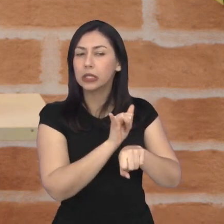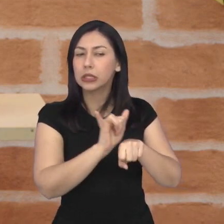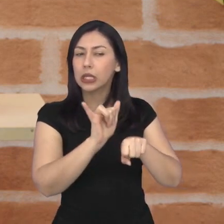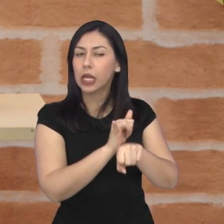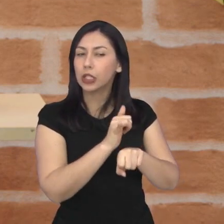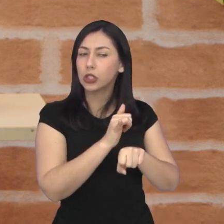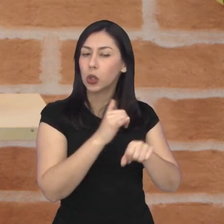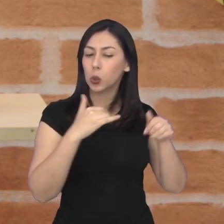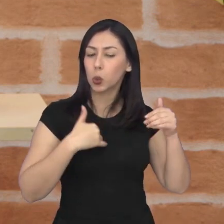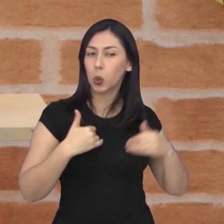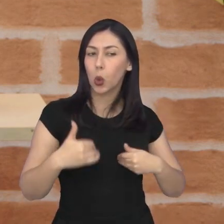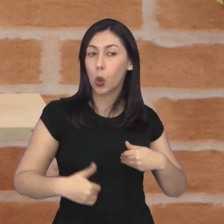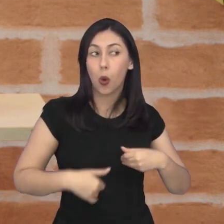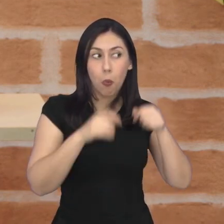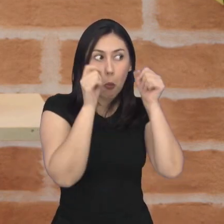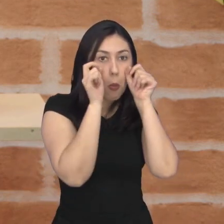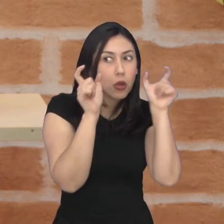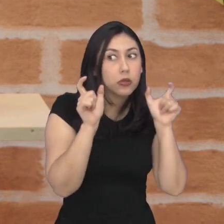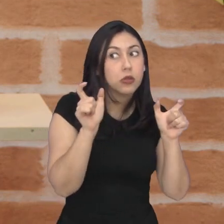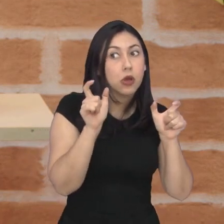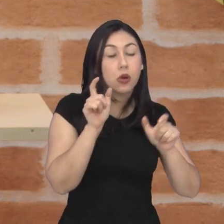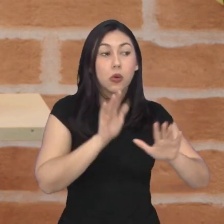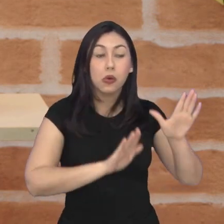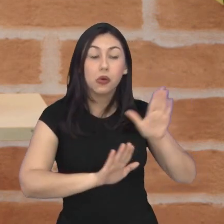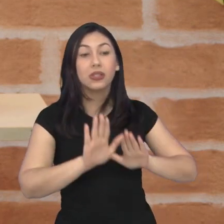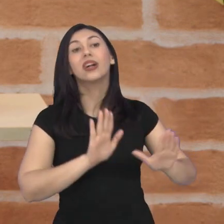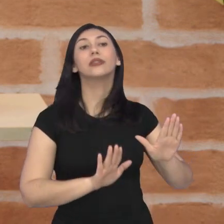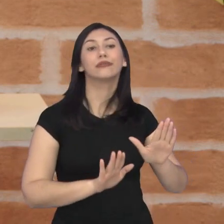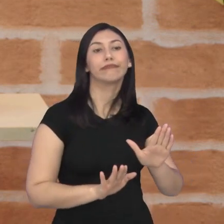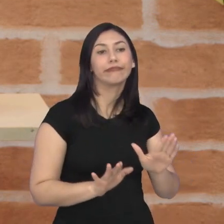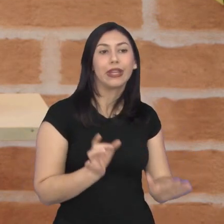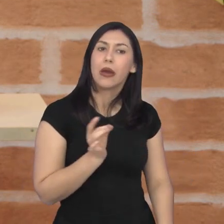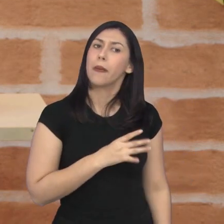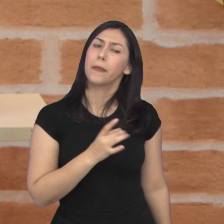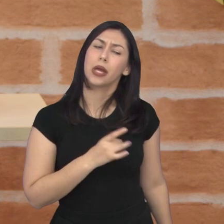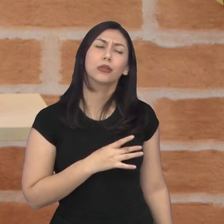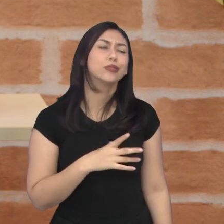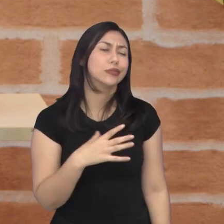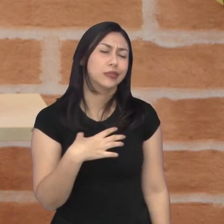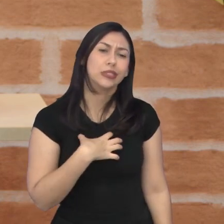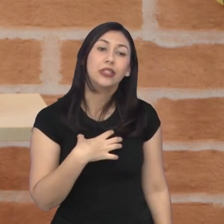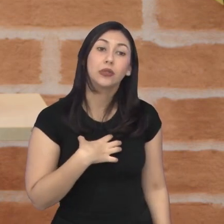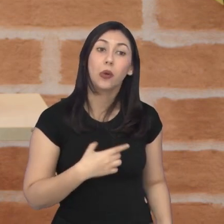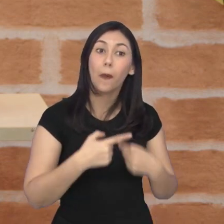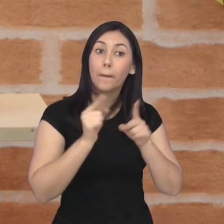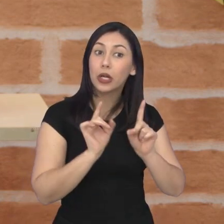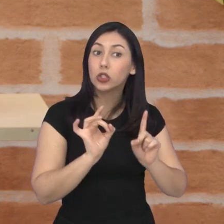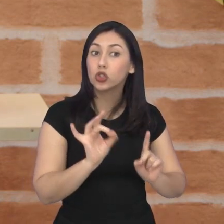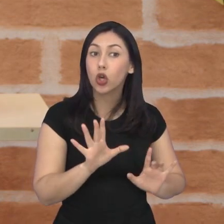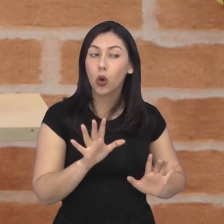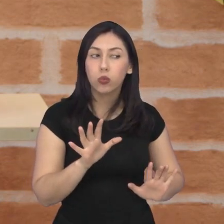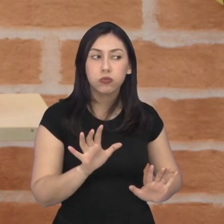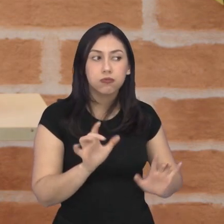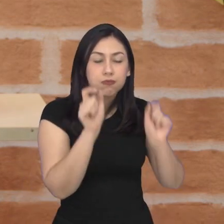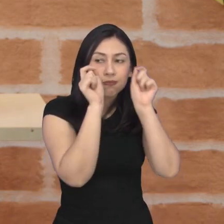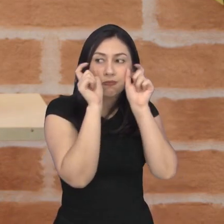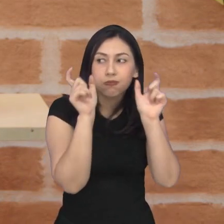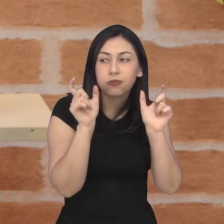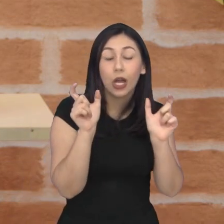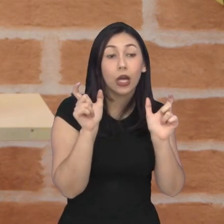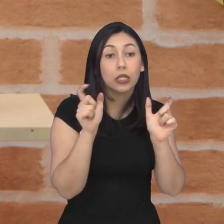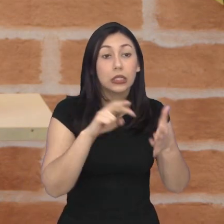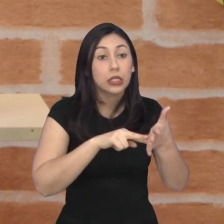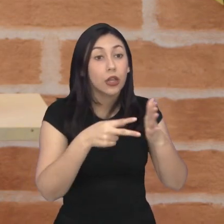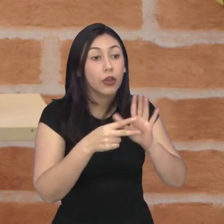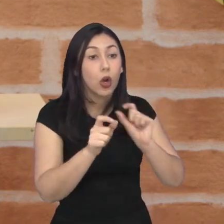ser humano, claro. Né? É um estado de alerta. Então é óbvio que eu sinto medo, mas o medo ele é um sinal, né? Então quando eu sinto medo,